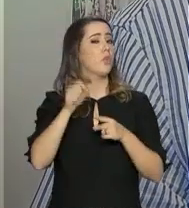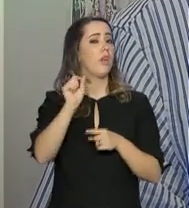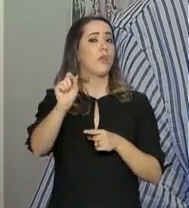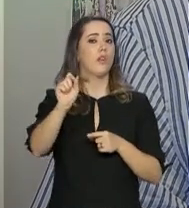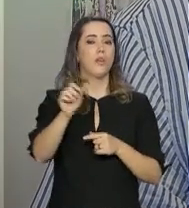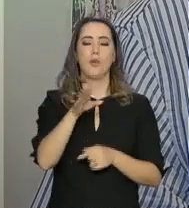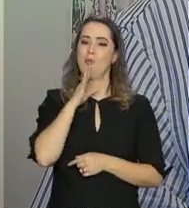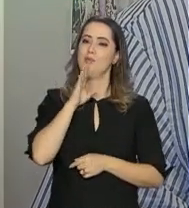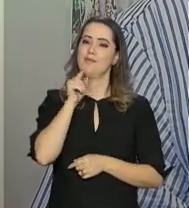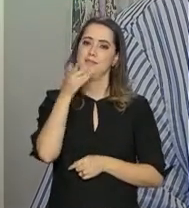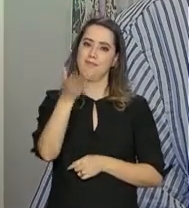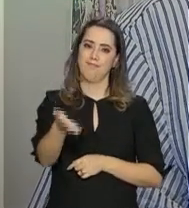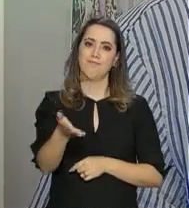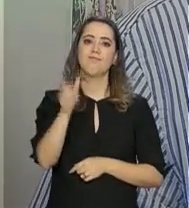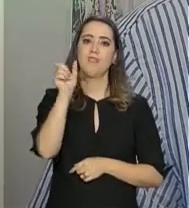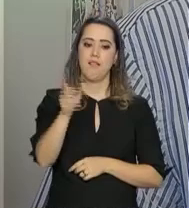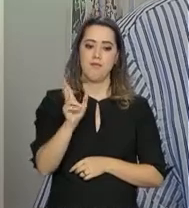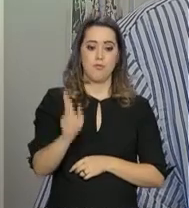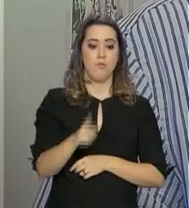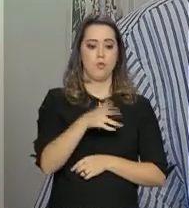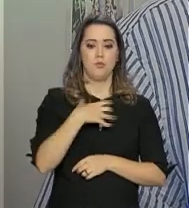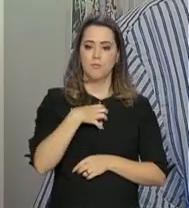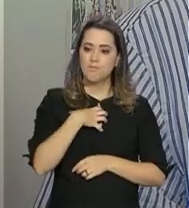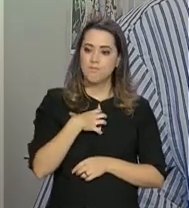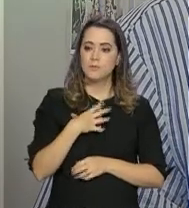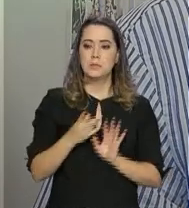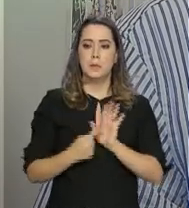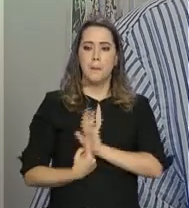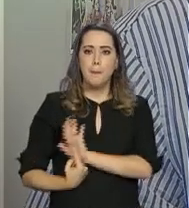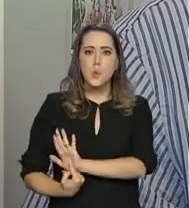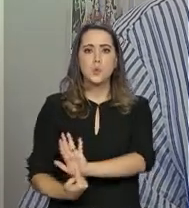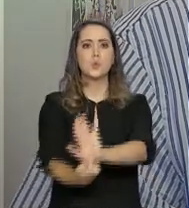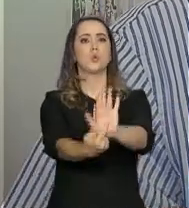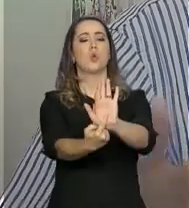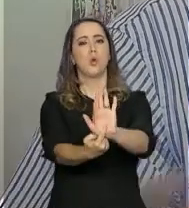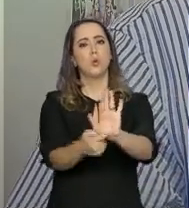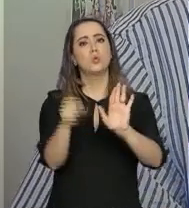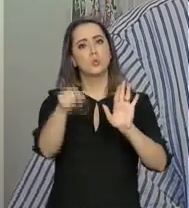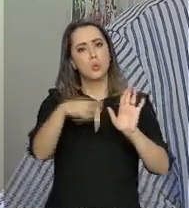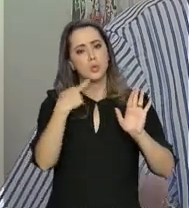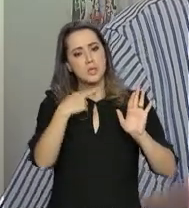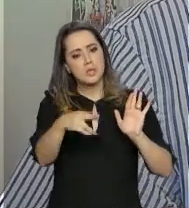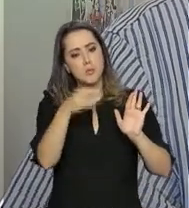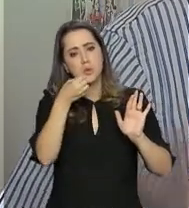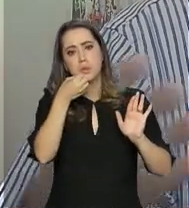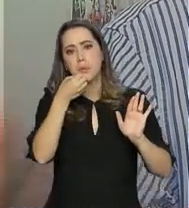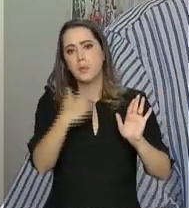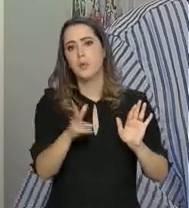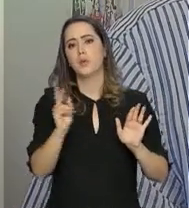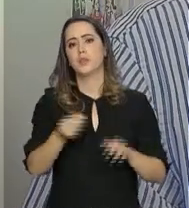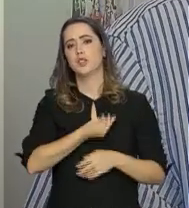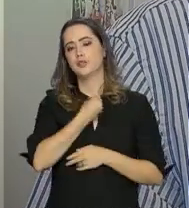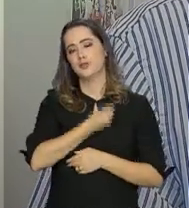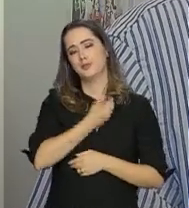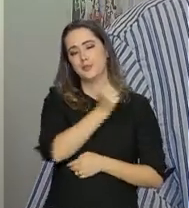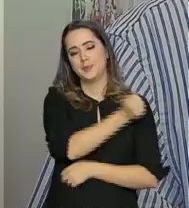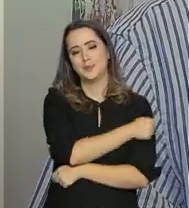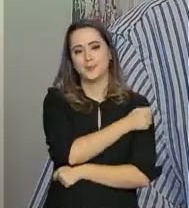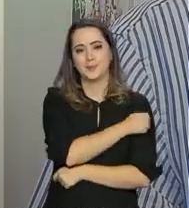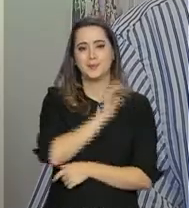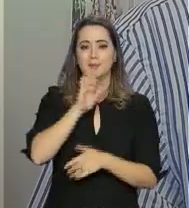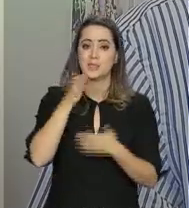o reconhecimento, é o professor conseguir mostrar algo que teve algum resultado, algum impacto na vida daqueles alunos em que